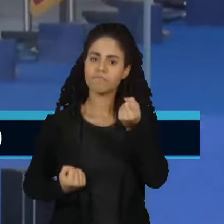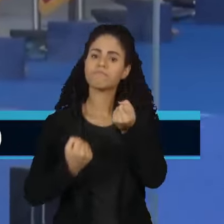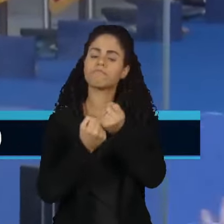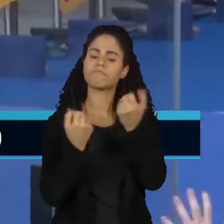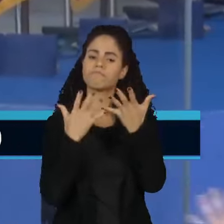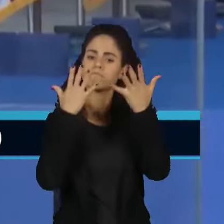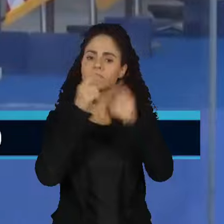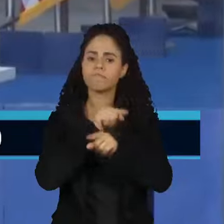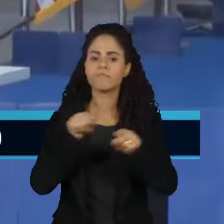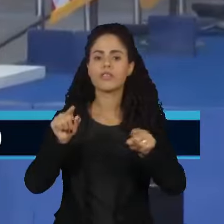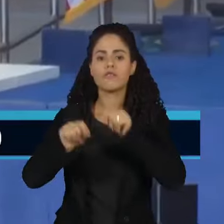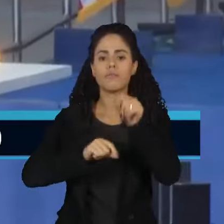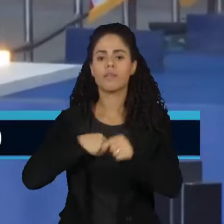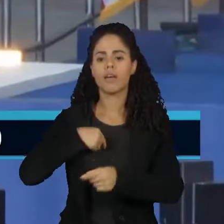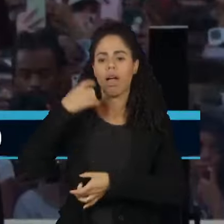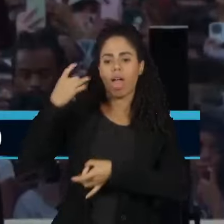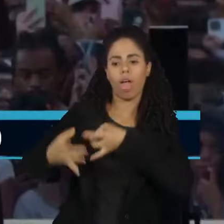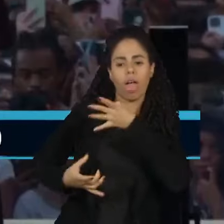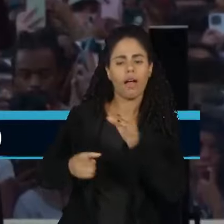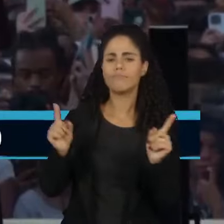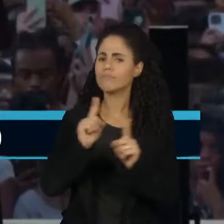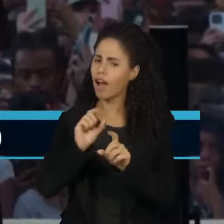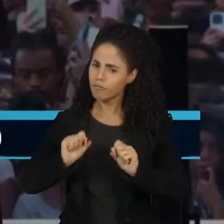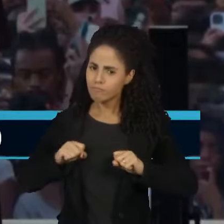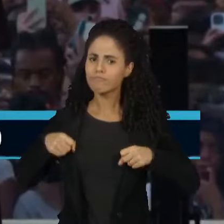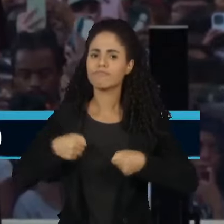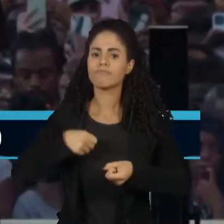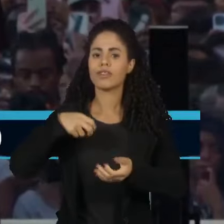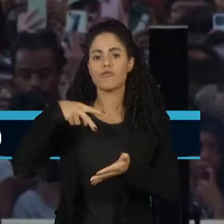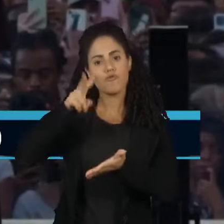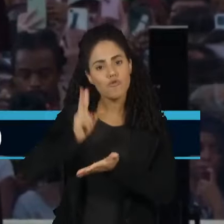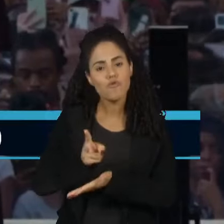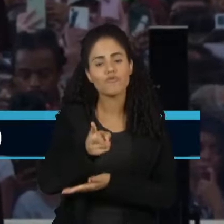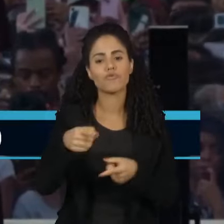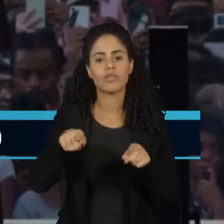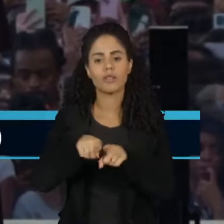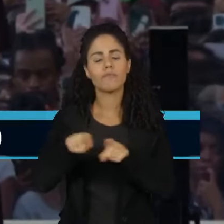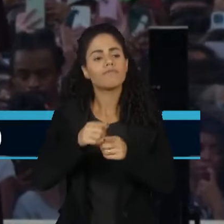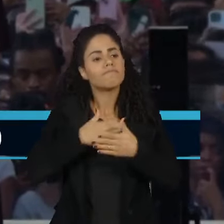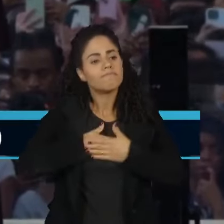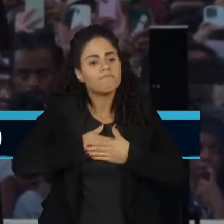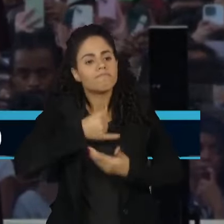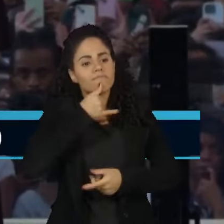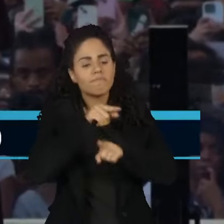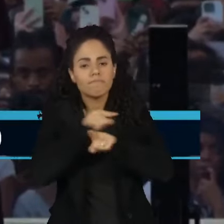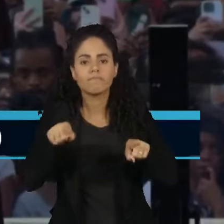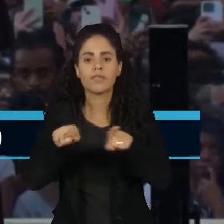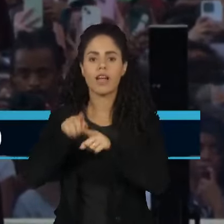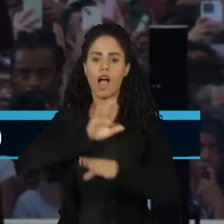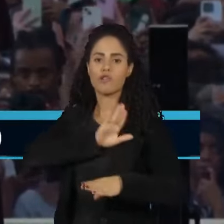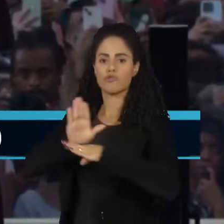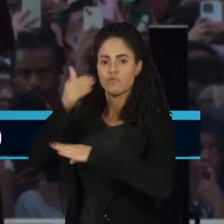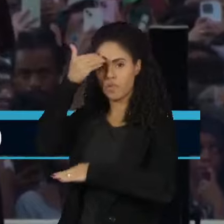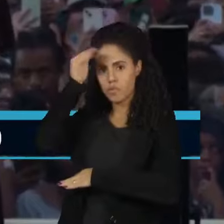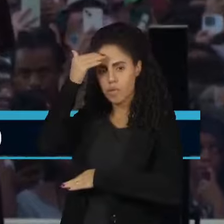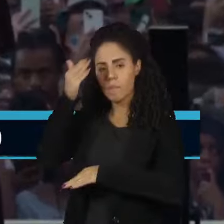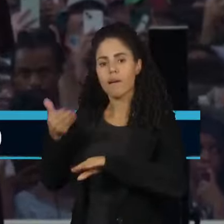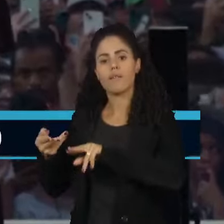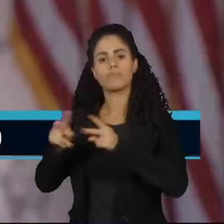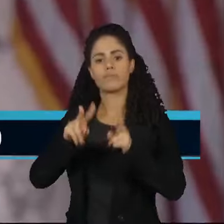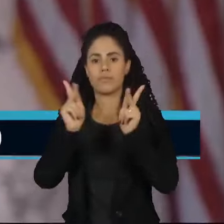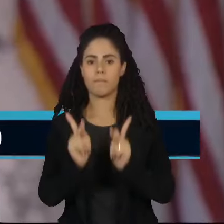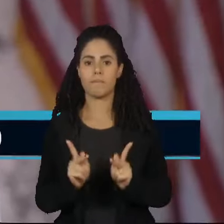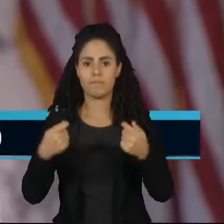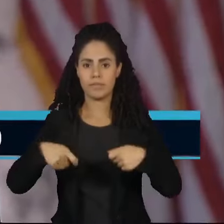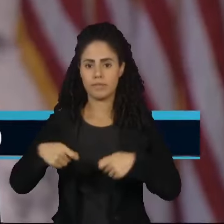disse que ninguém deve desistir da luta, lamentou o resultado e pediu que todos ajudem Trump na transição de